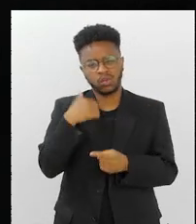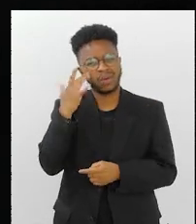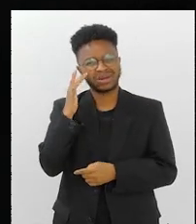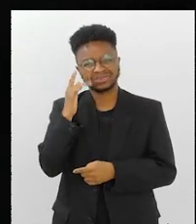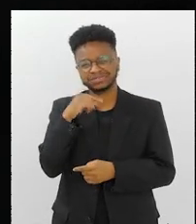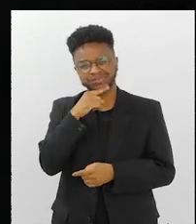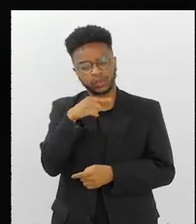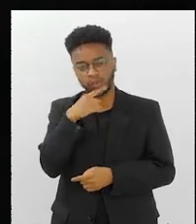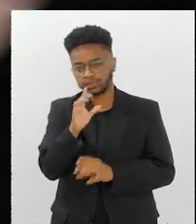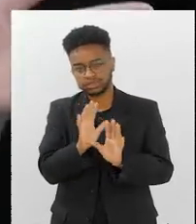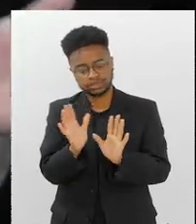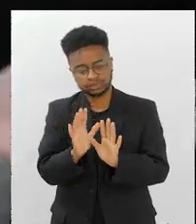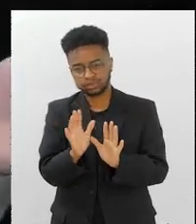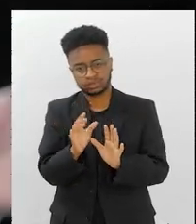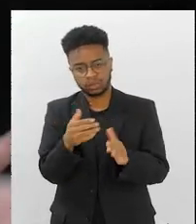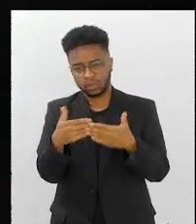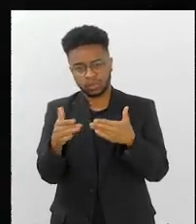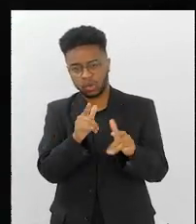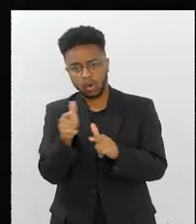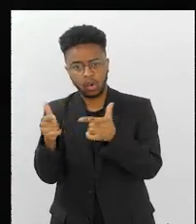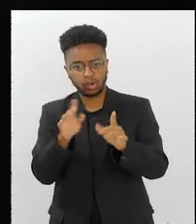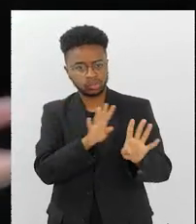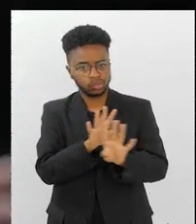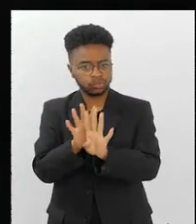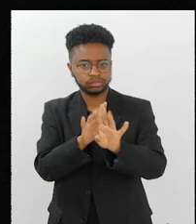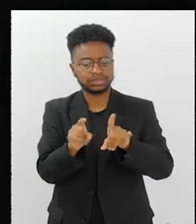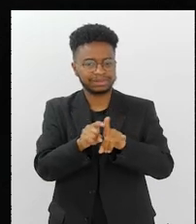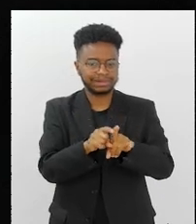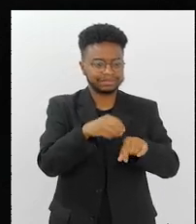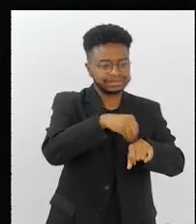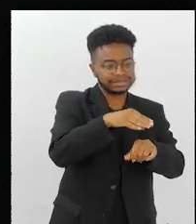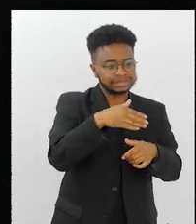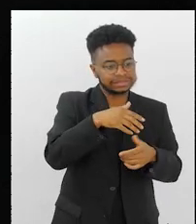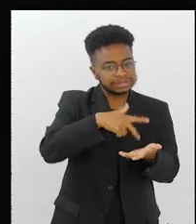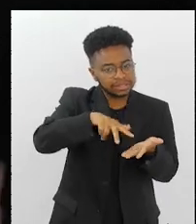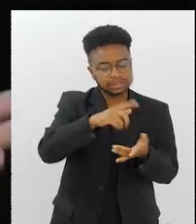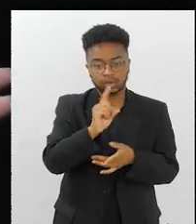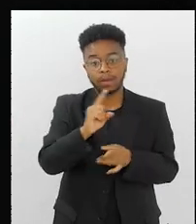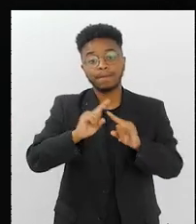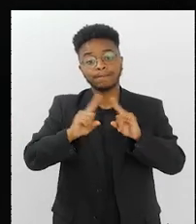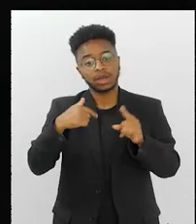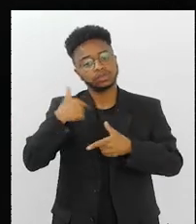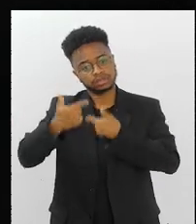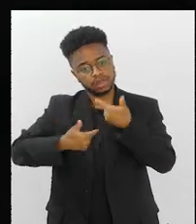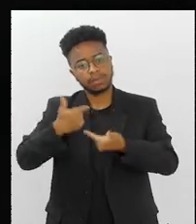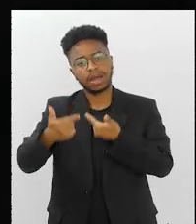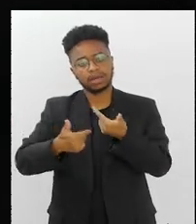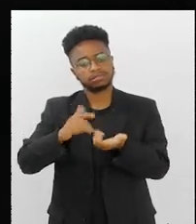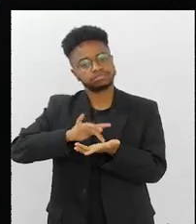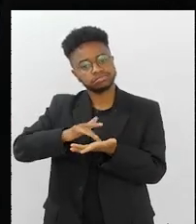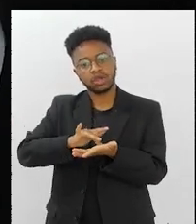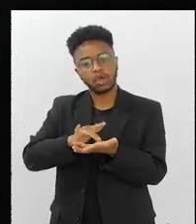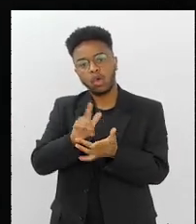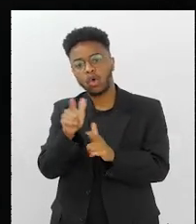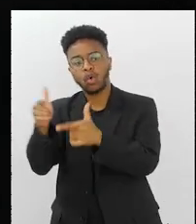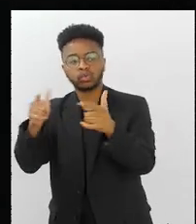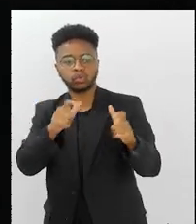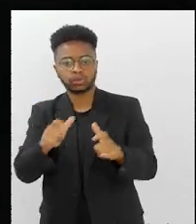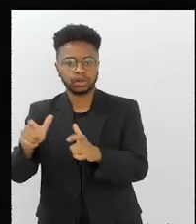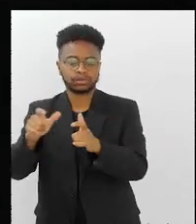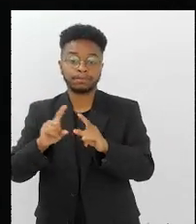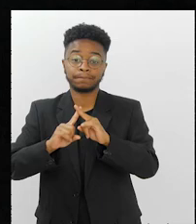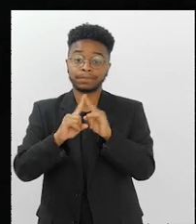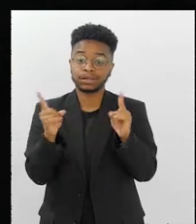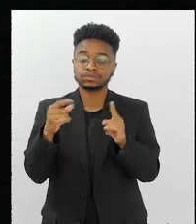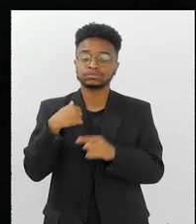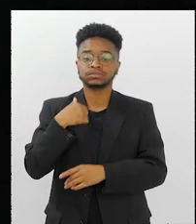acho que enlouqueceria se eu fosse bailarino ainda de alguma outra comissão e coreógrafo né realmente não dá mas faço trabalho como bailarino a parte